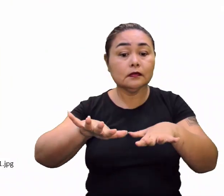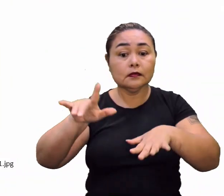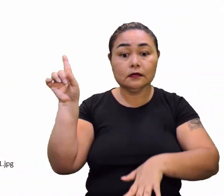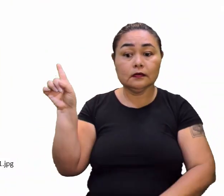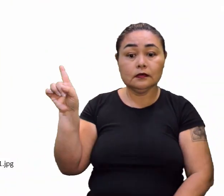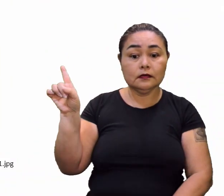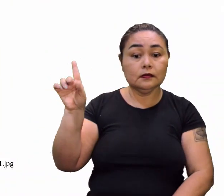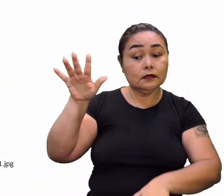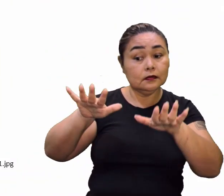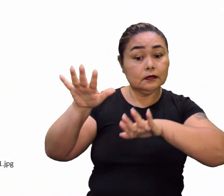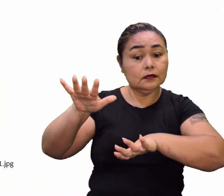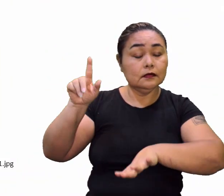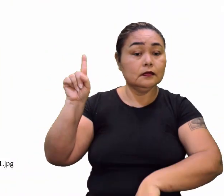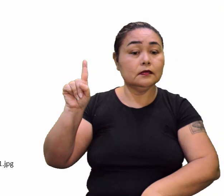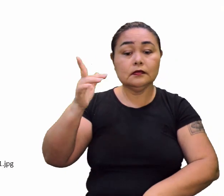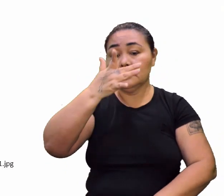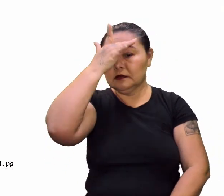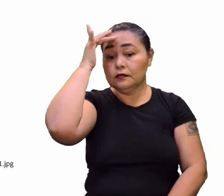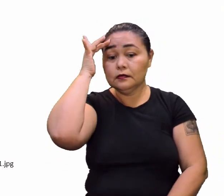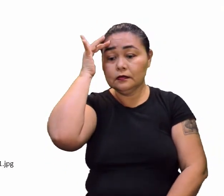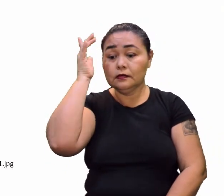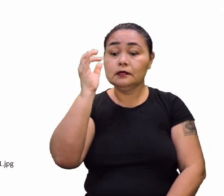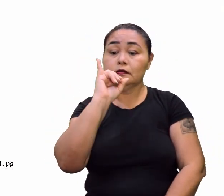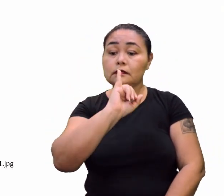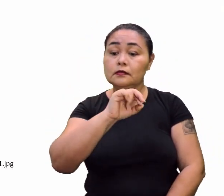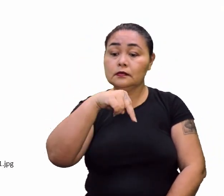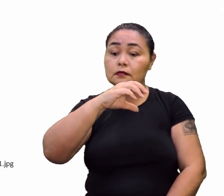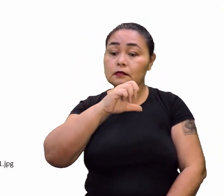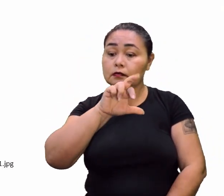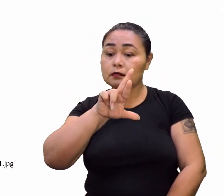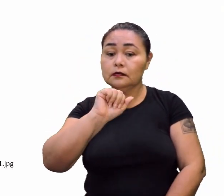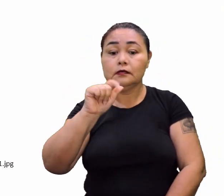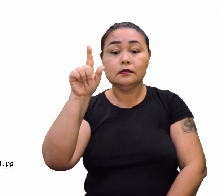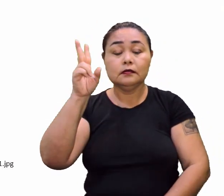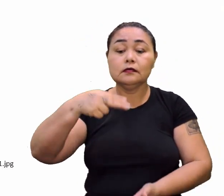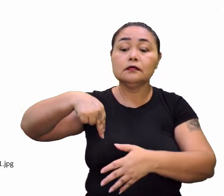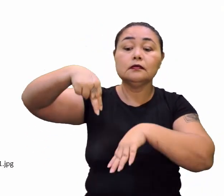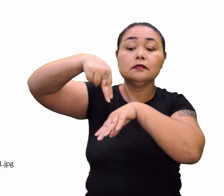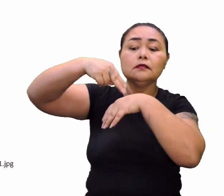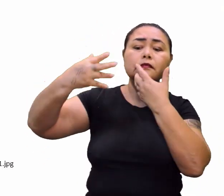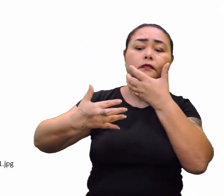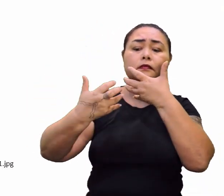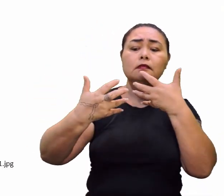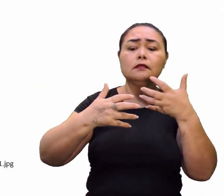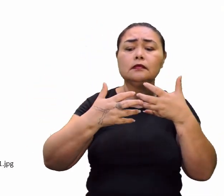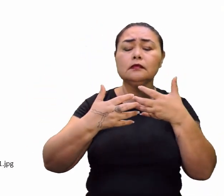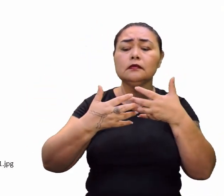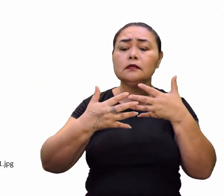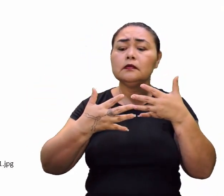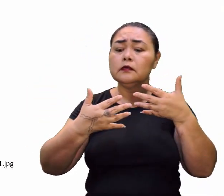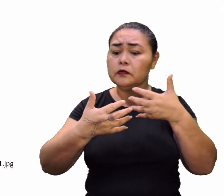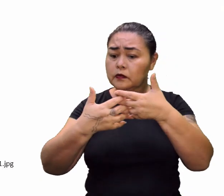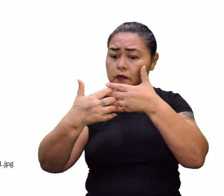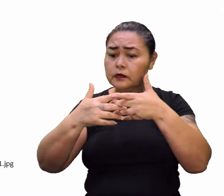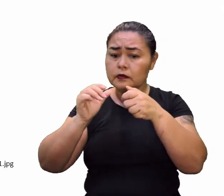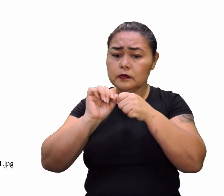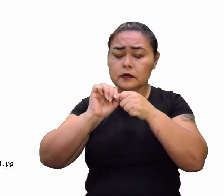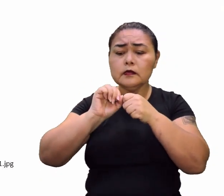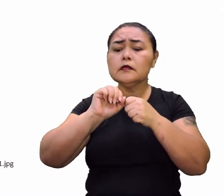menos assim, tá, Rogério? Uma pessoa aqui do INCRA subia aqui em cima do caminhão, falava: "Ei, seu Zé Maria da